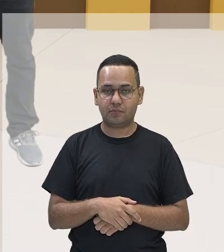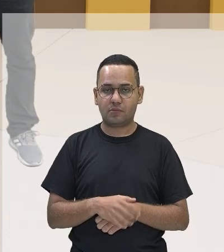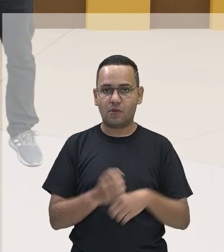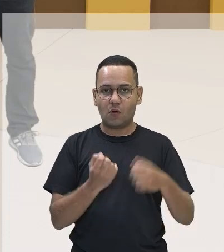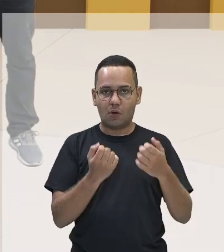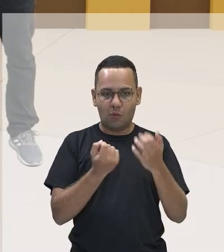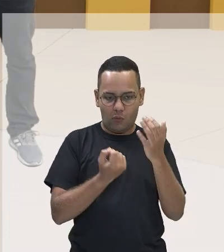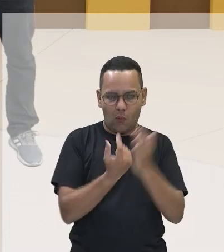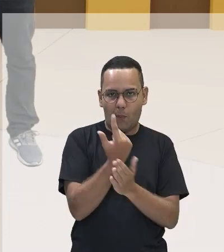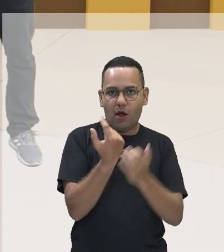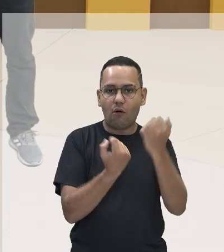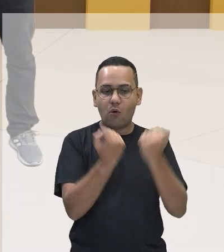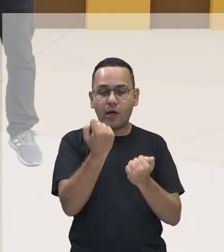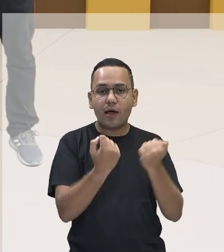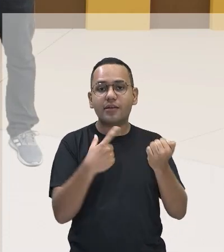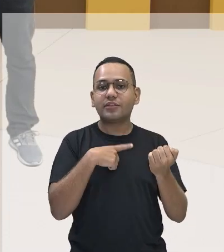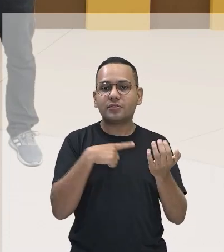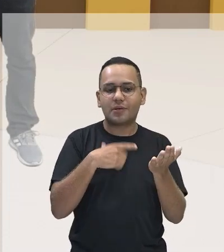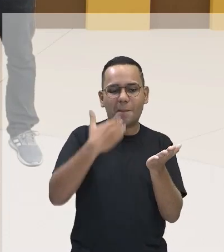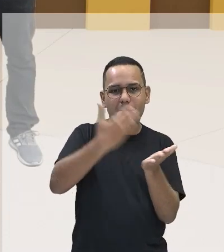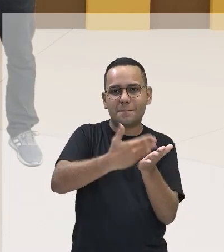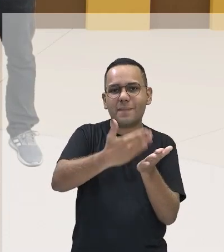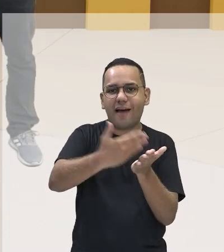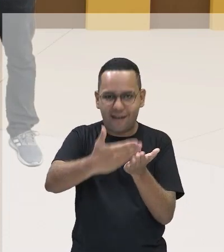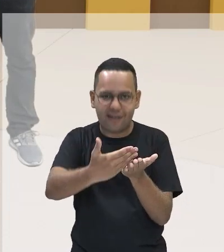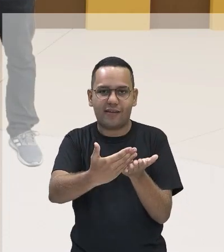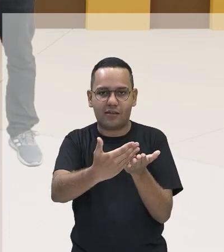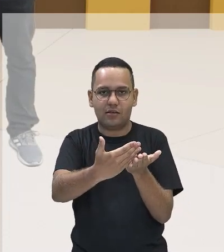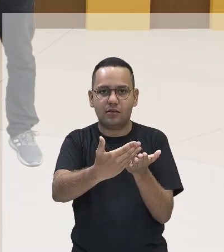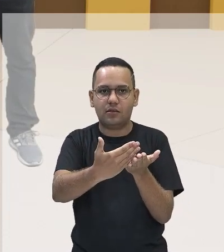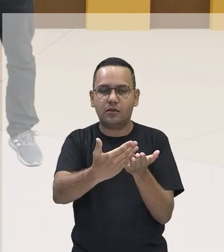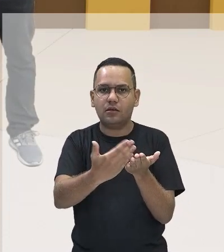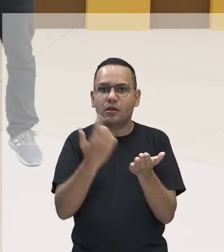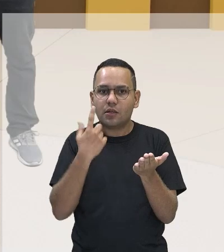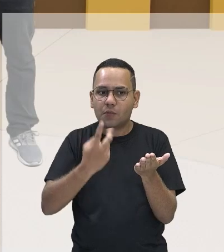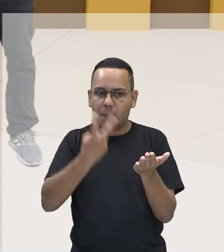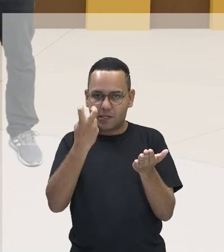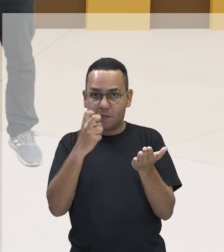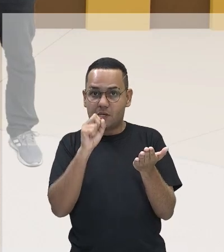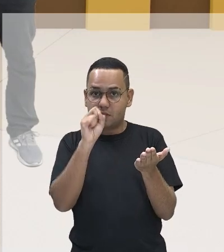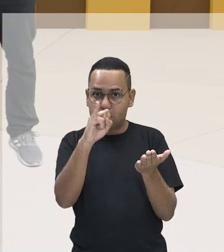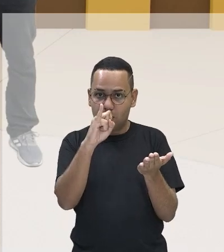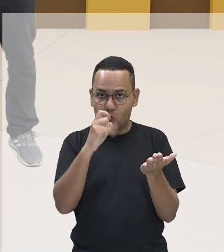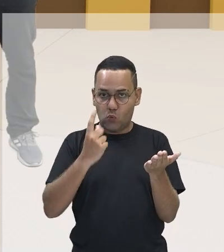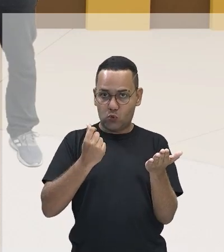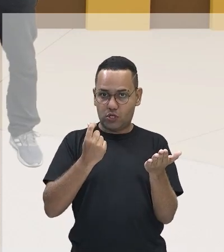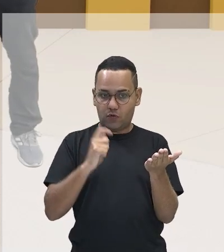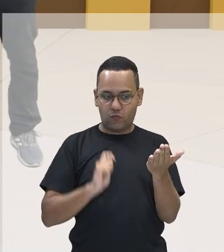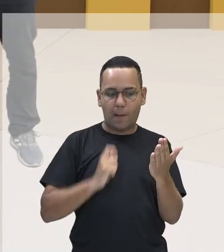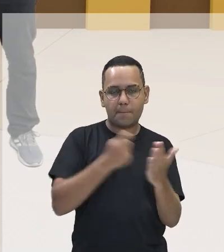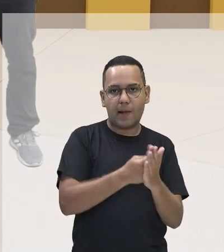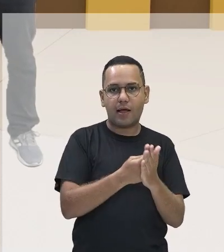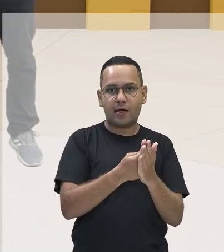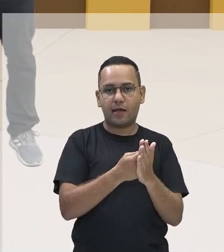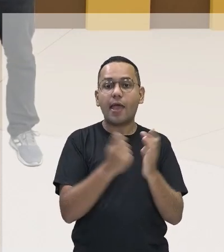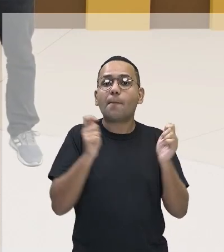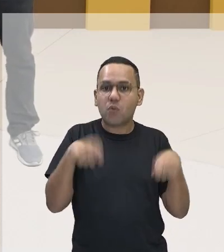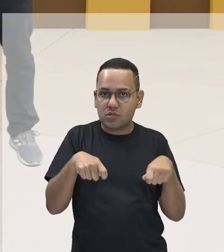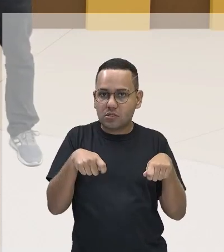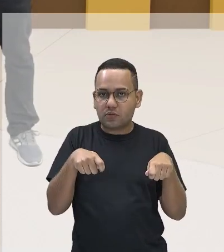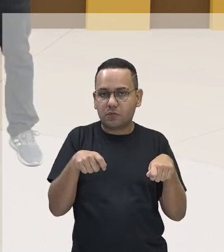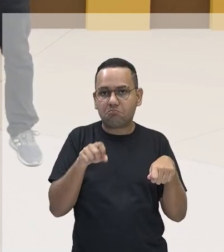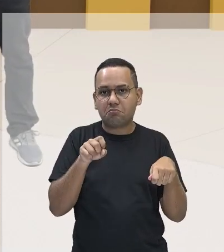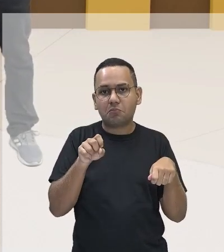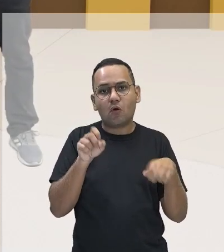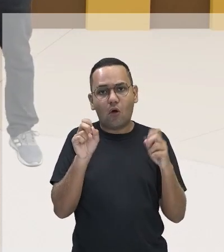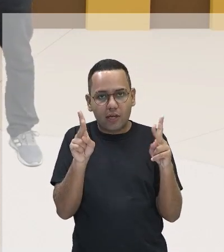Então, verifique aí, né, se a parcela está cabendo no seu bolso naquele momento. Querer é uma coisa,